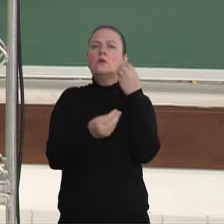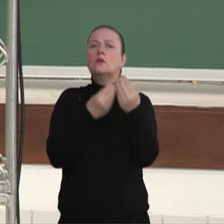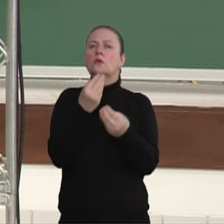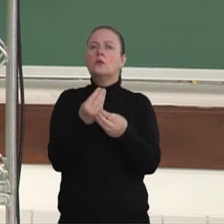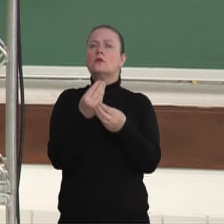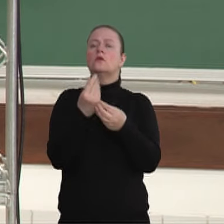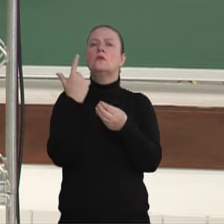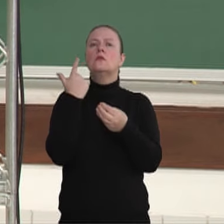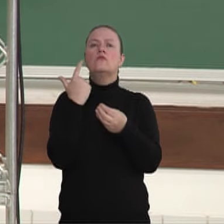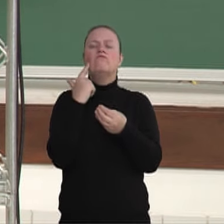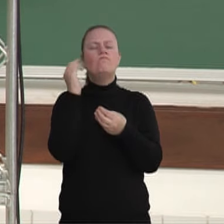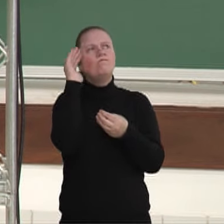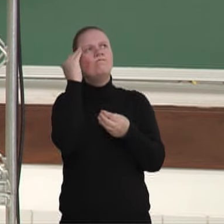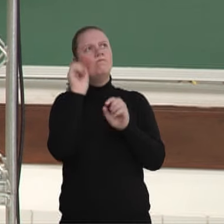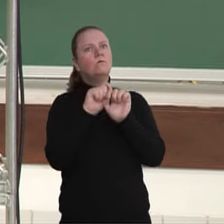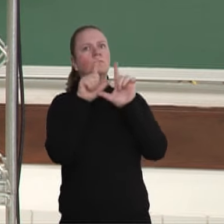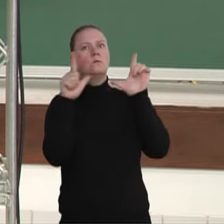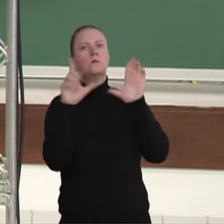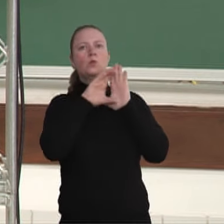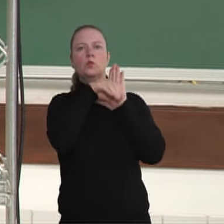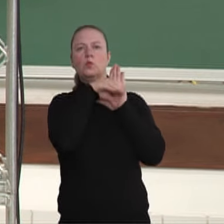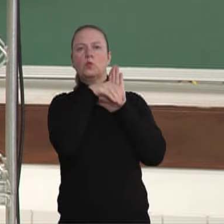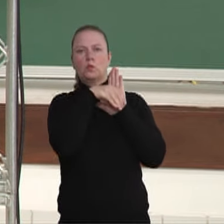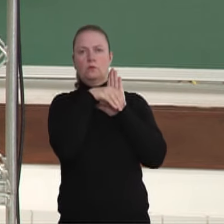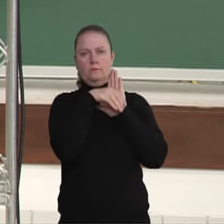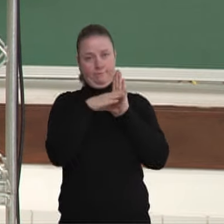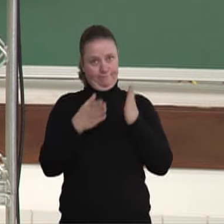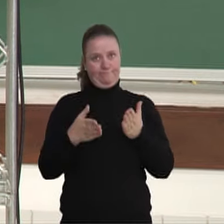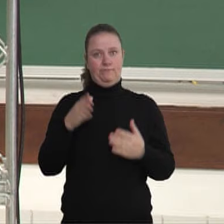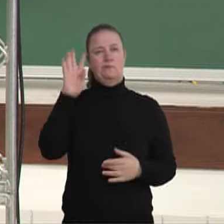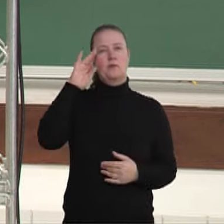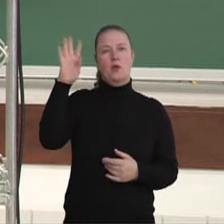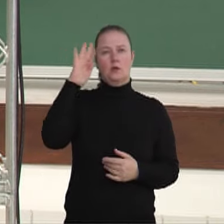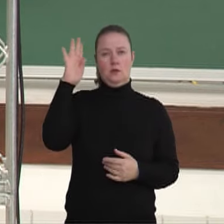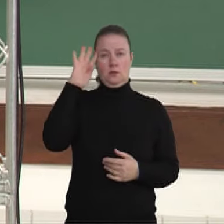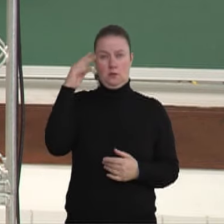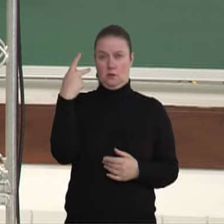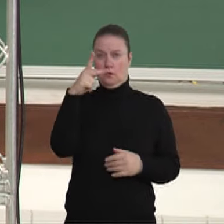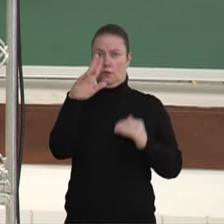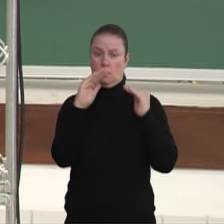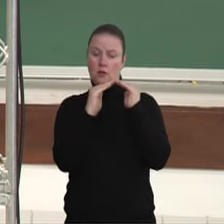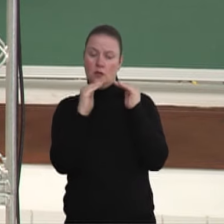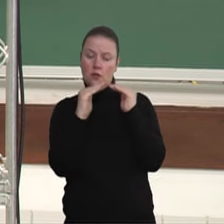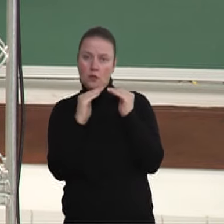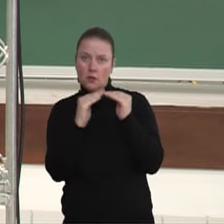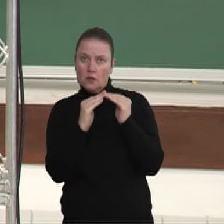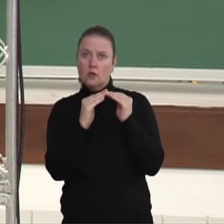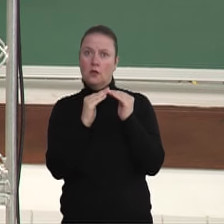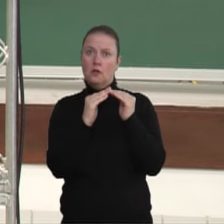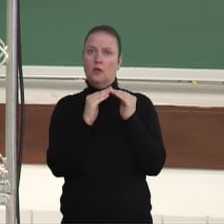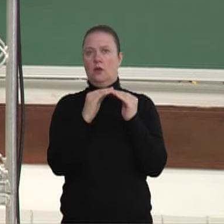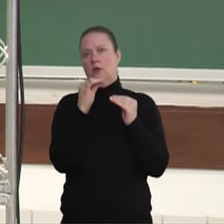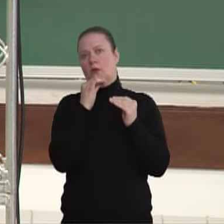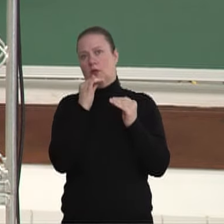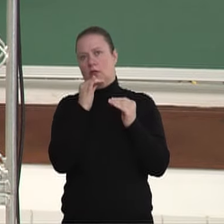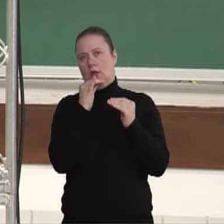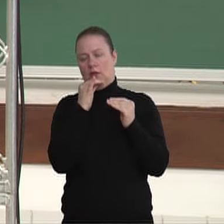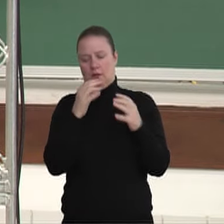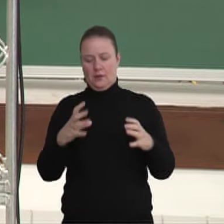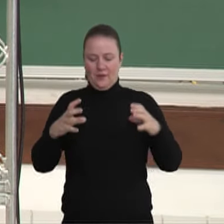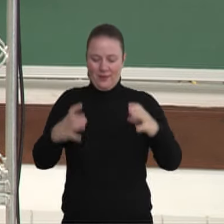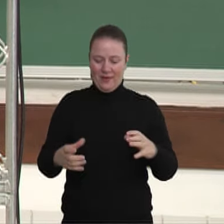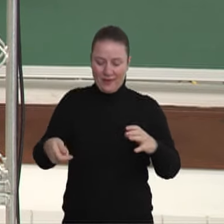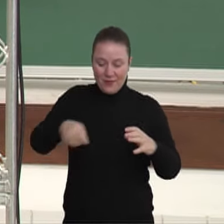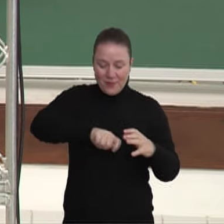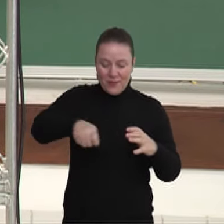nesse conceito? Então, imagina a seguinte situação. Você está na sua casa, você vai preparar o seu prato para o almoço, quando você